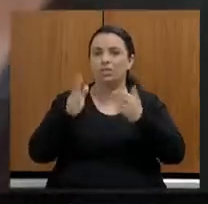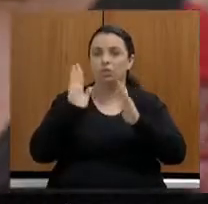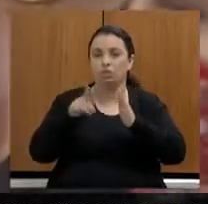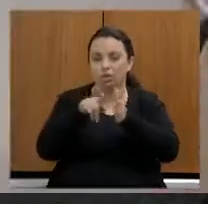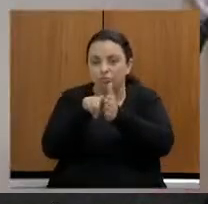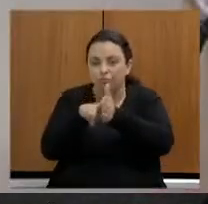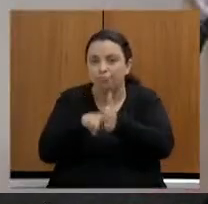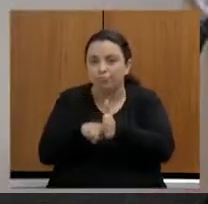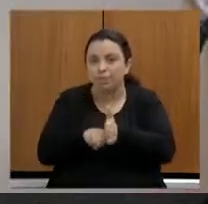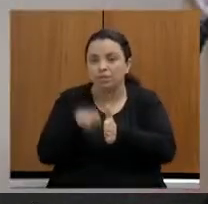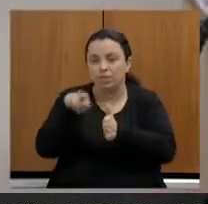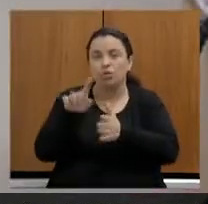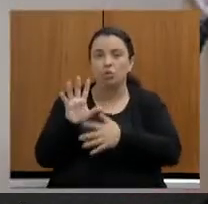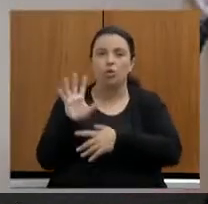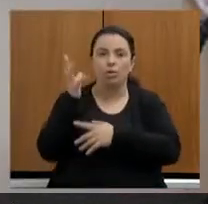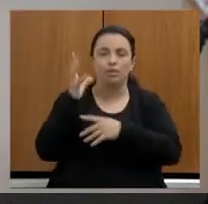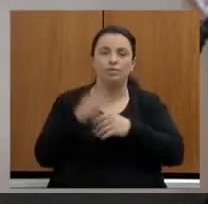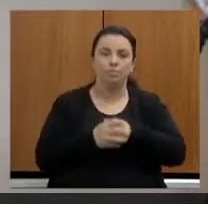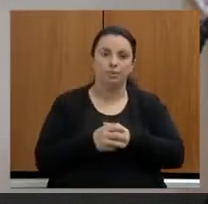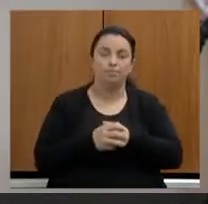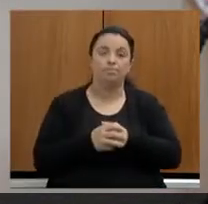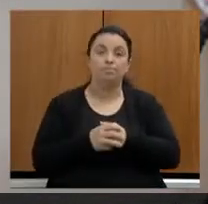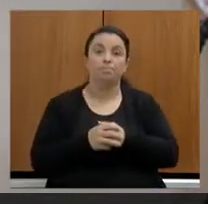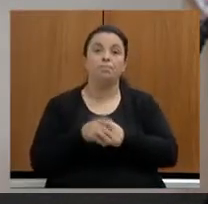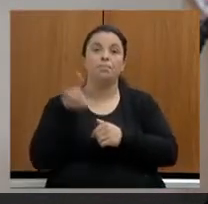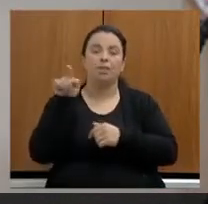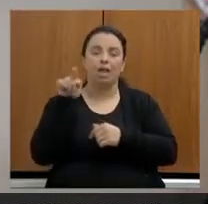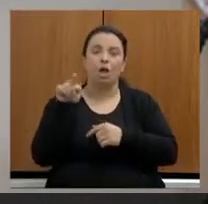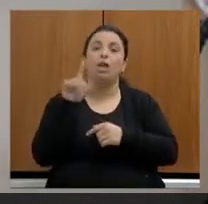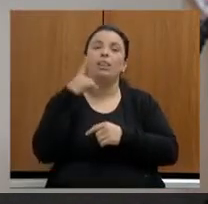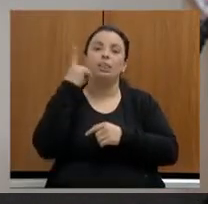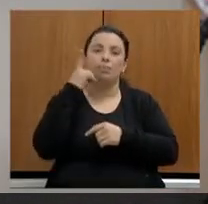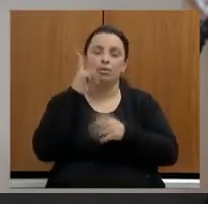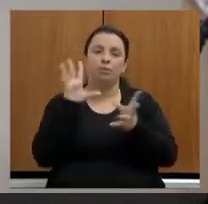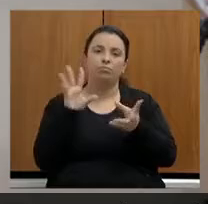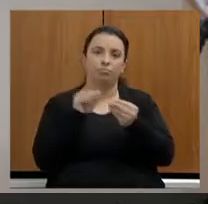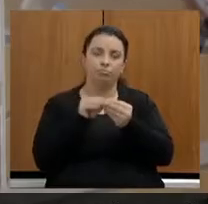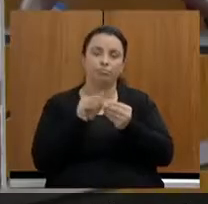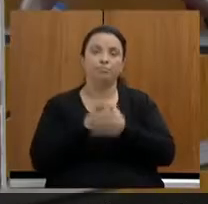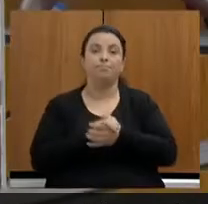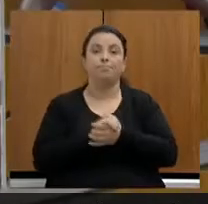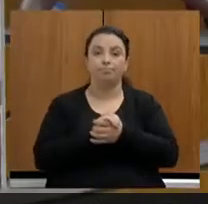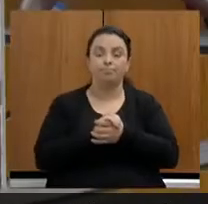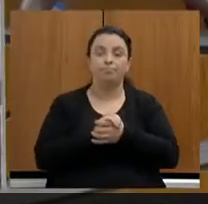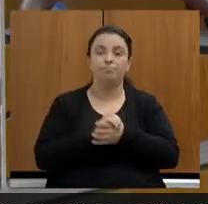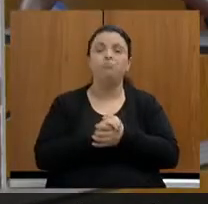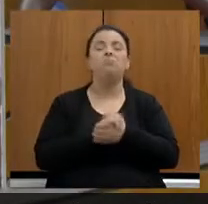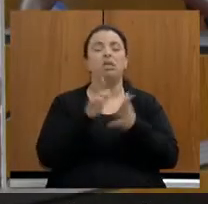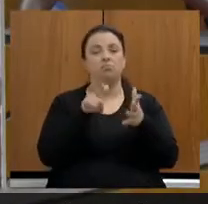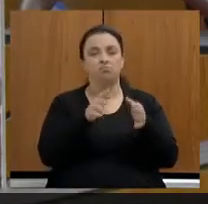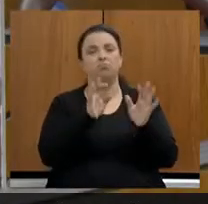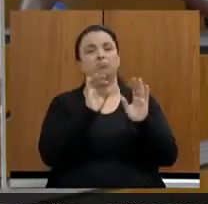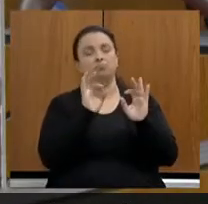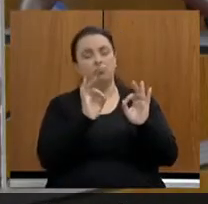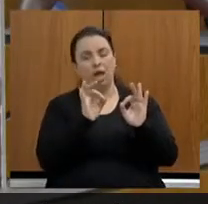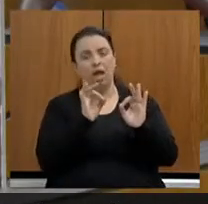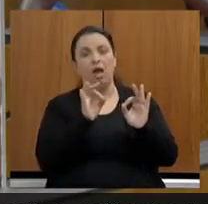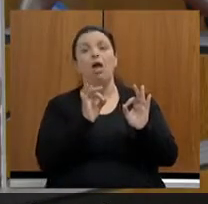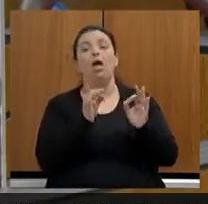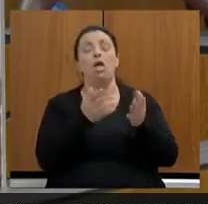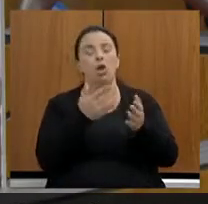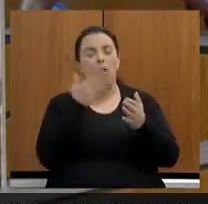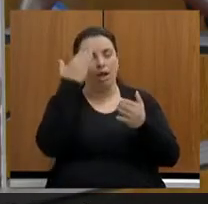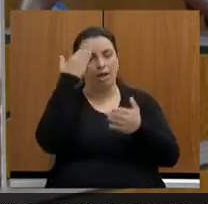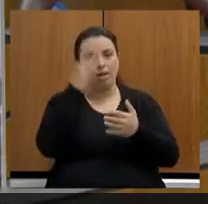obrigada perfeito aumentar as suas considerações Deputado Bruno ela perfeitamente secretário eu agradeço a resposta